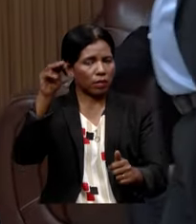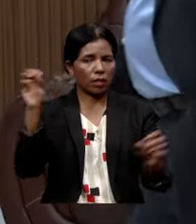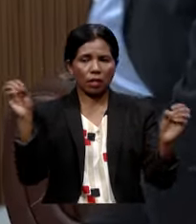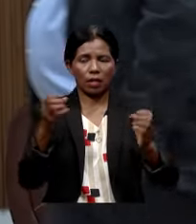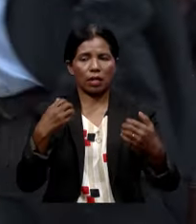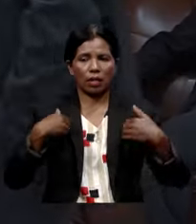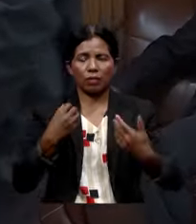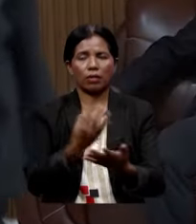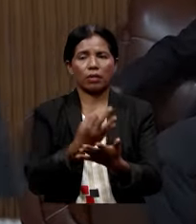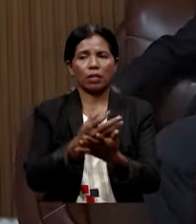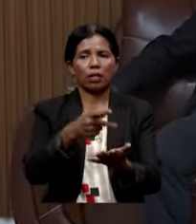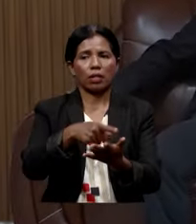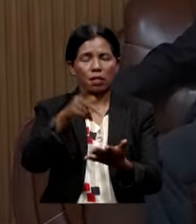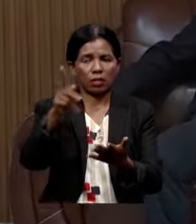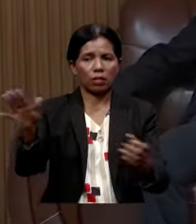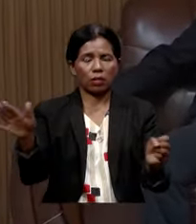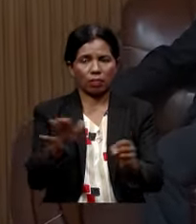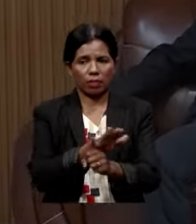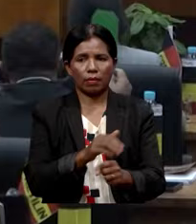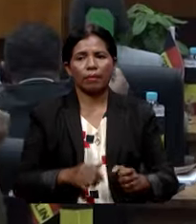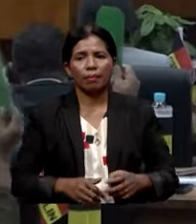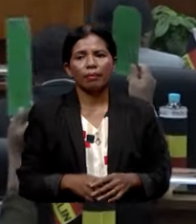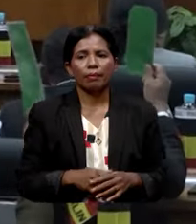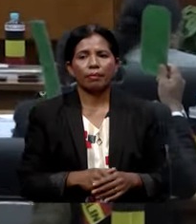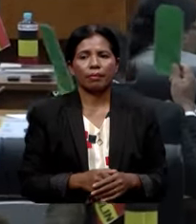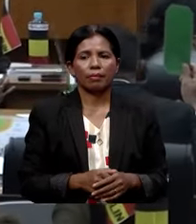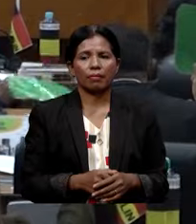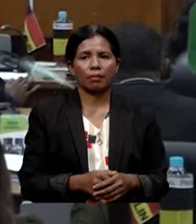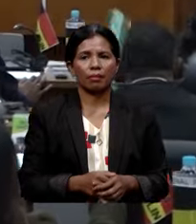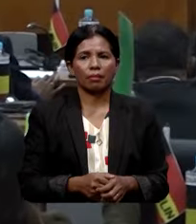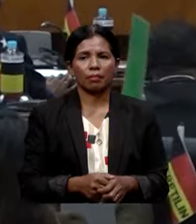ona osna tu selo completamente. Luciano Amaral, Marito da Costa, Ziemen.